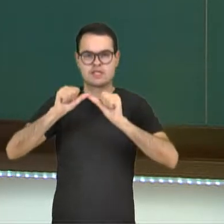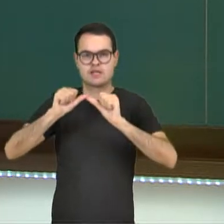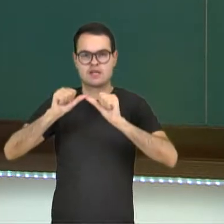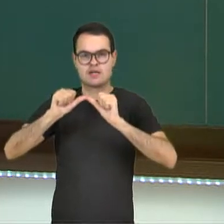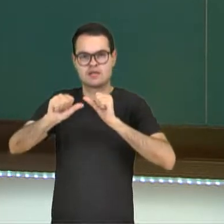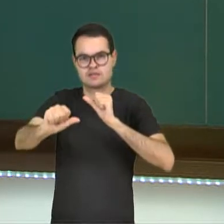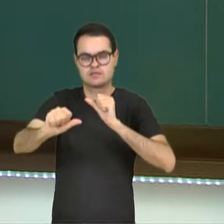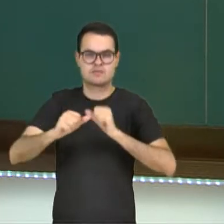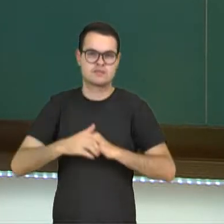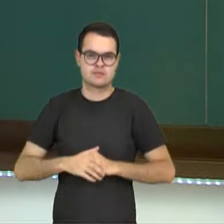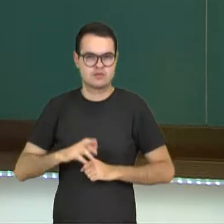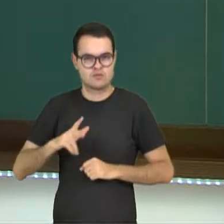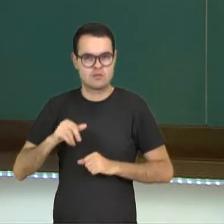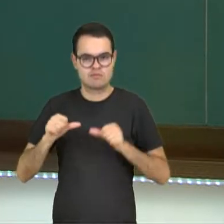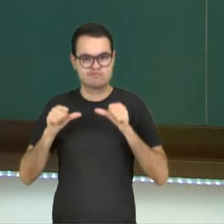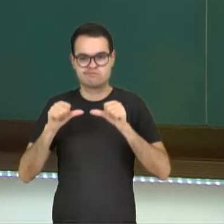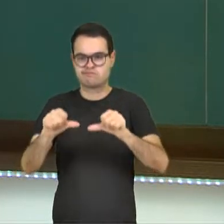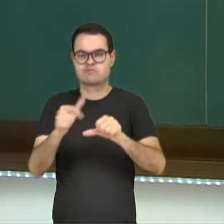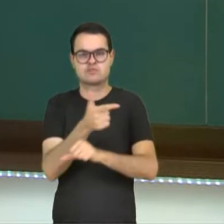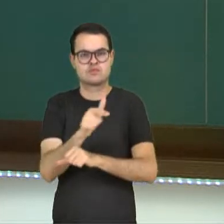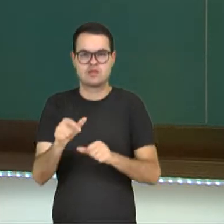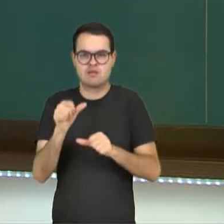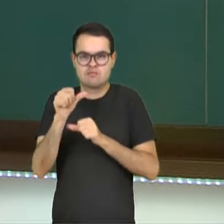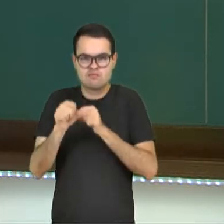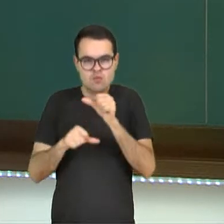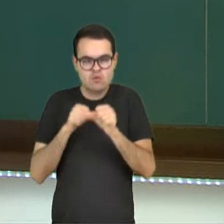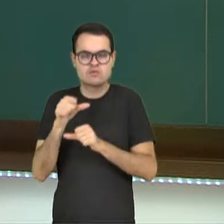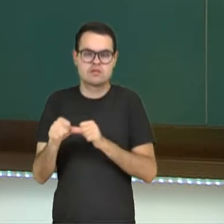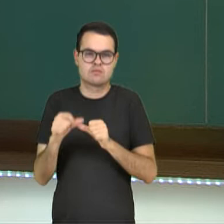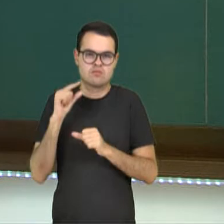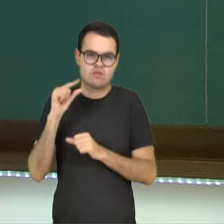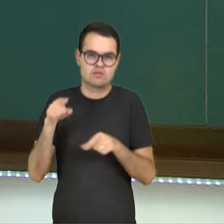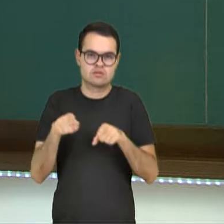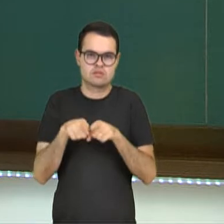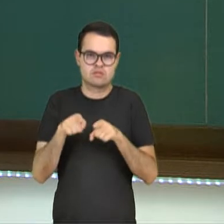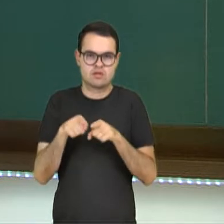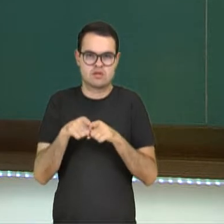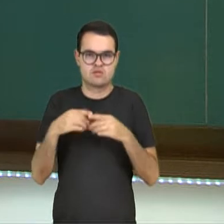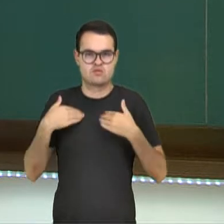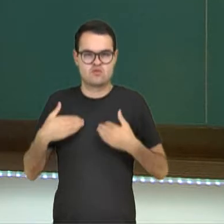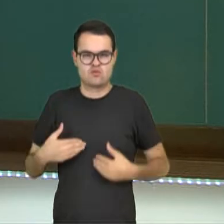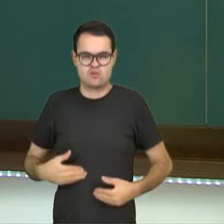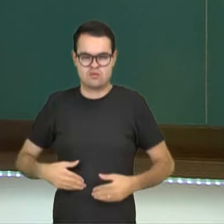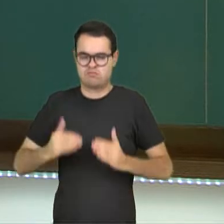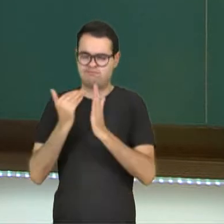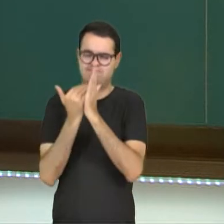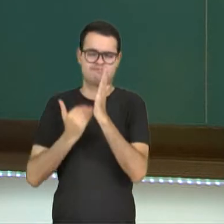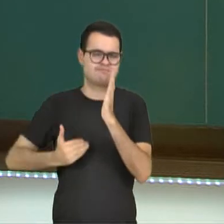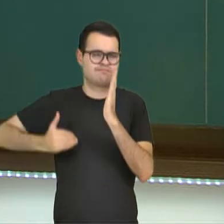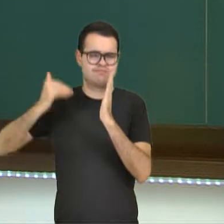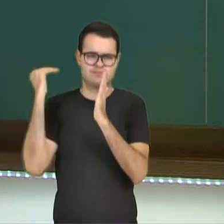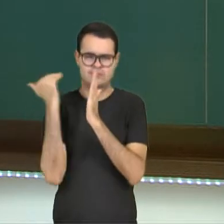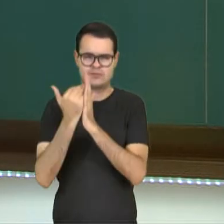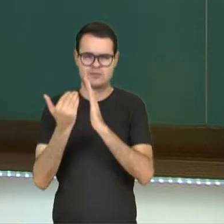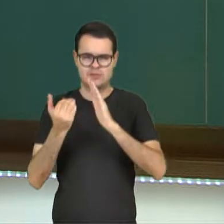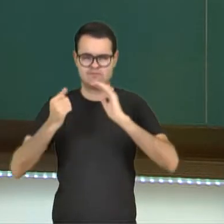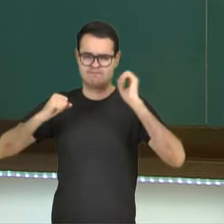vai herdar, o barroco vai herdar dele. Né? Excesso do contorcionismo, são